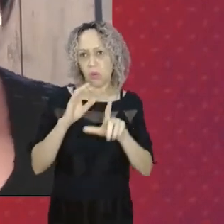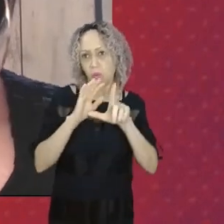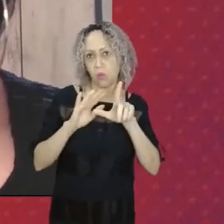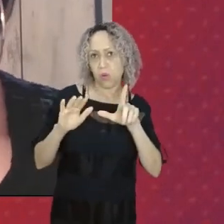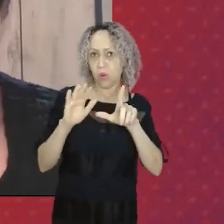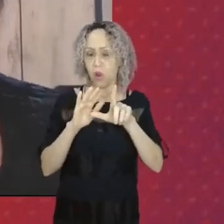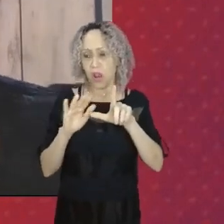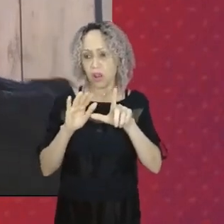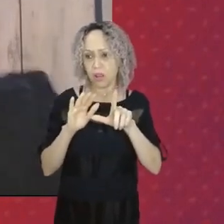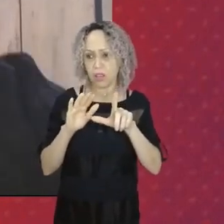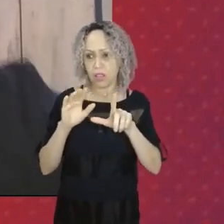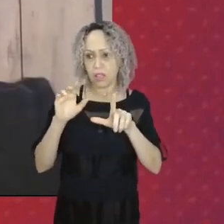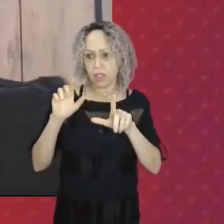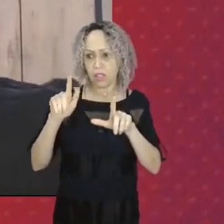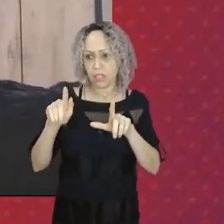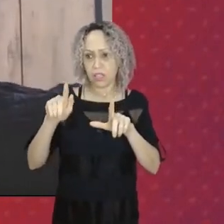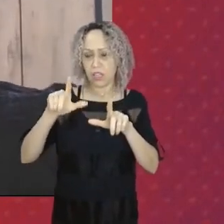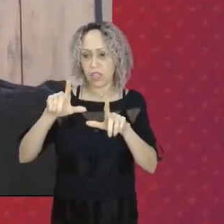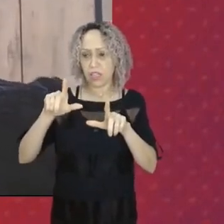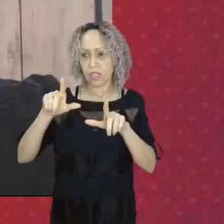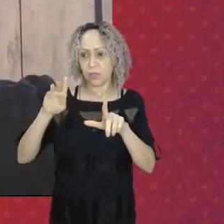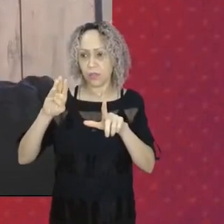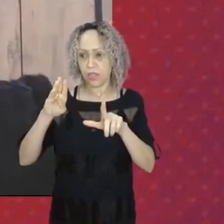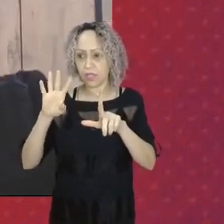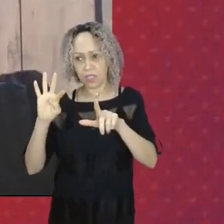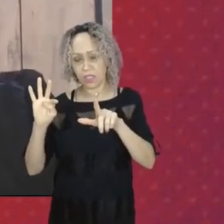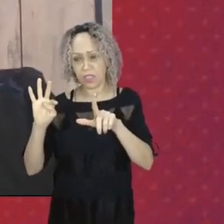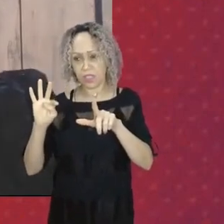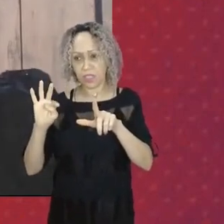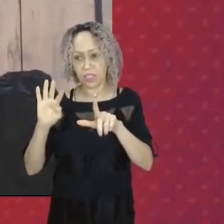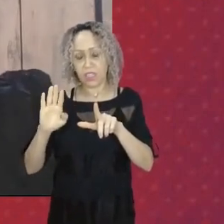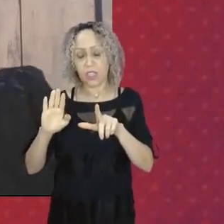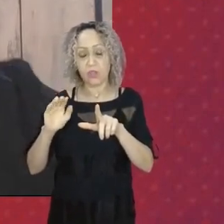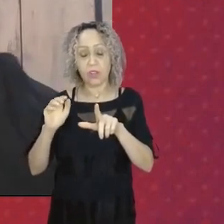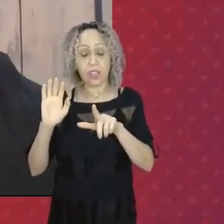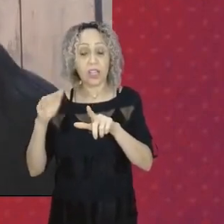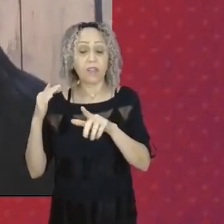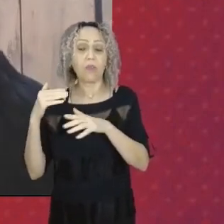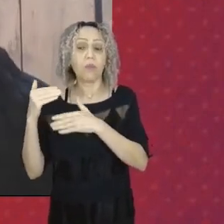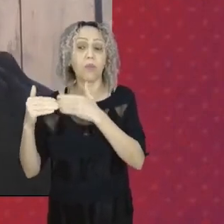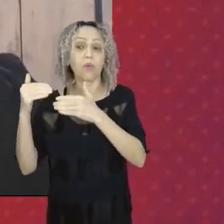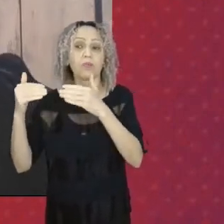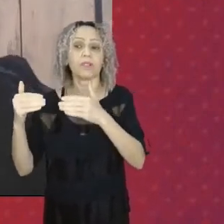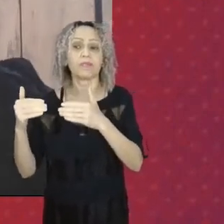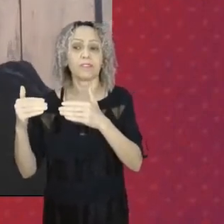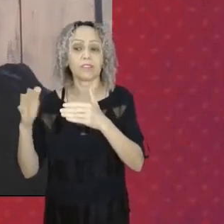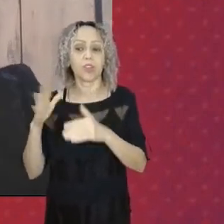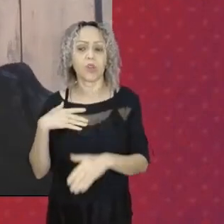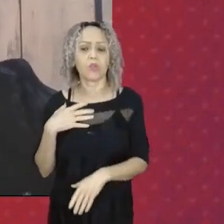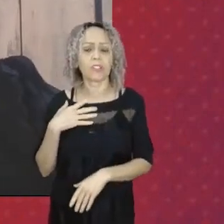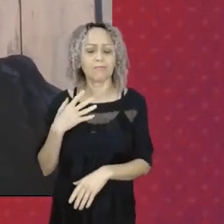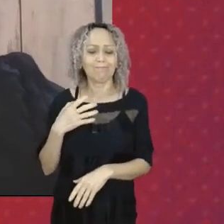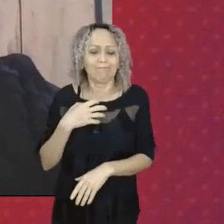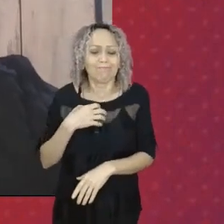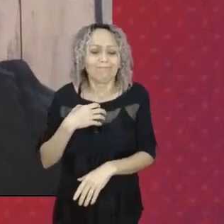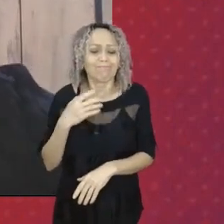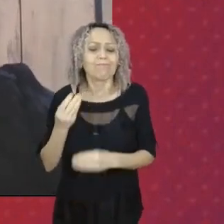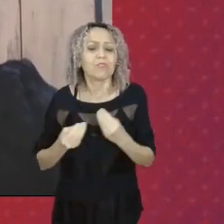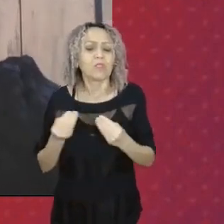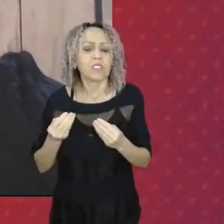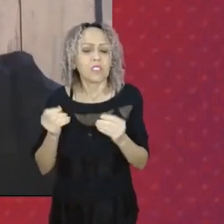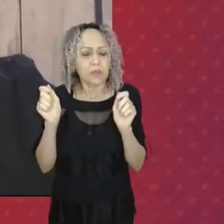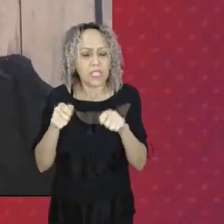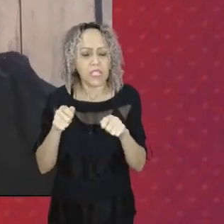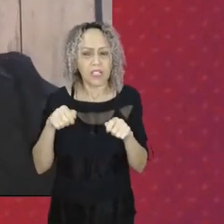GLBT, que era a sigla que nós usávamos na época, né? Eu já me via um pouco mais à frente, né? Eu já sentia a necessidade de fazer o